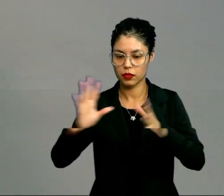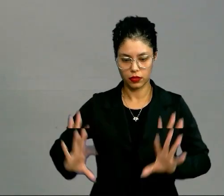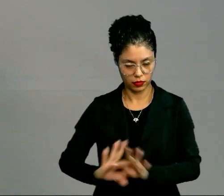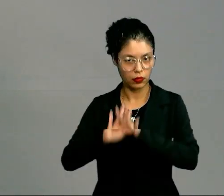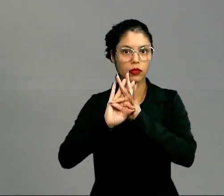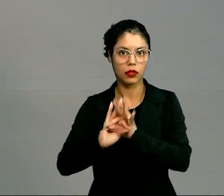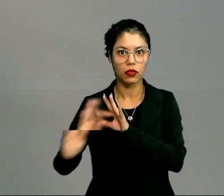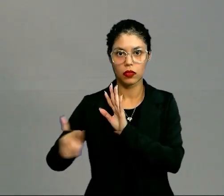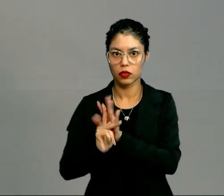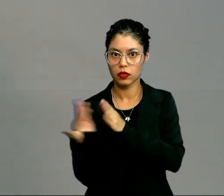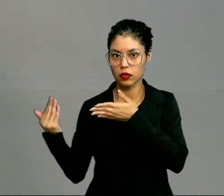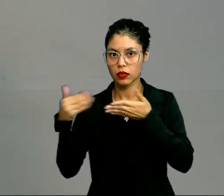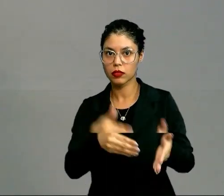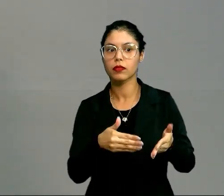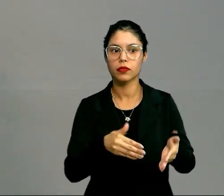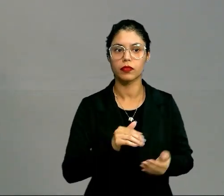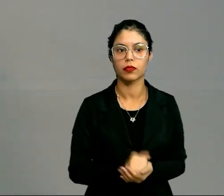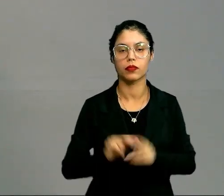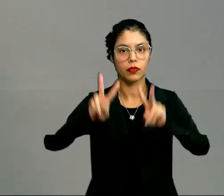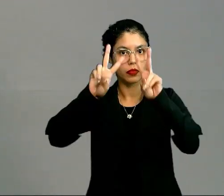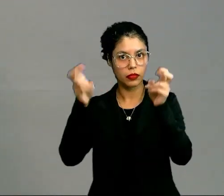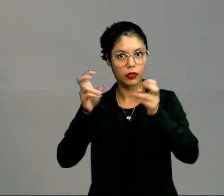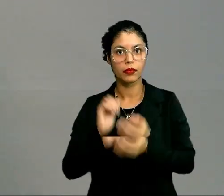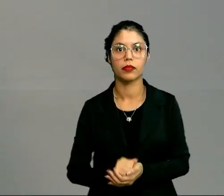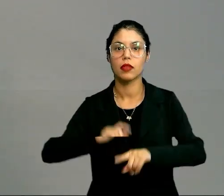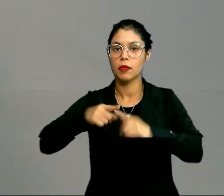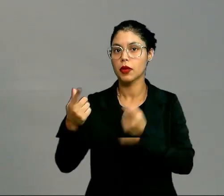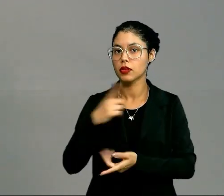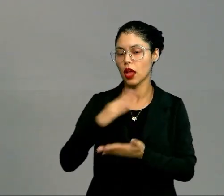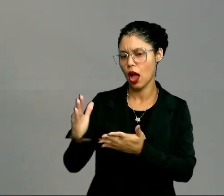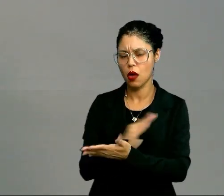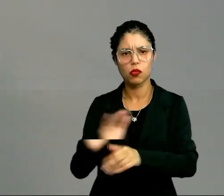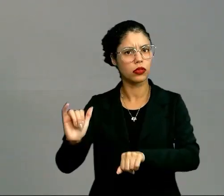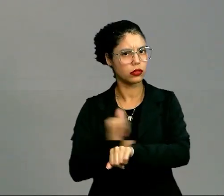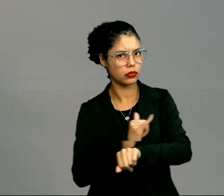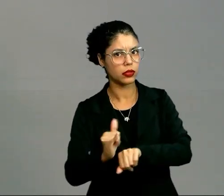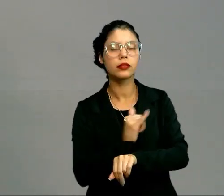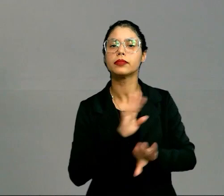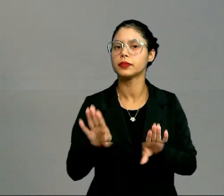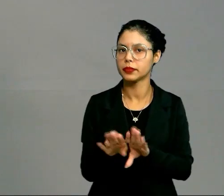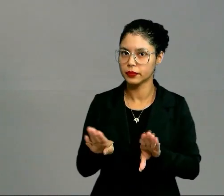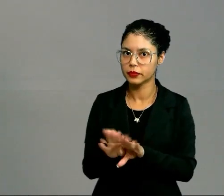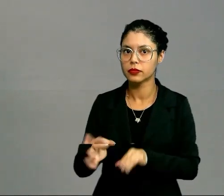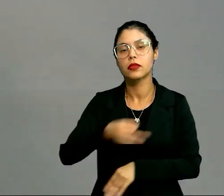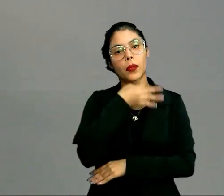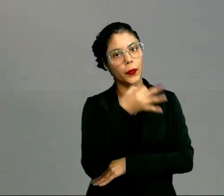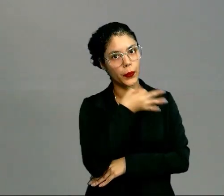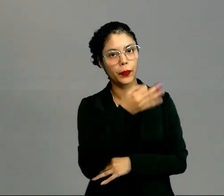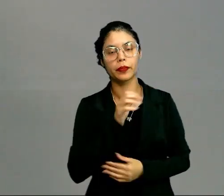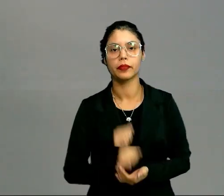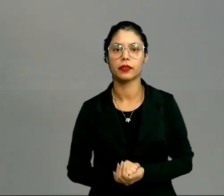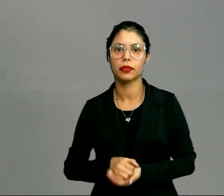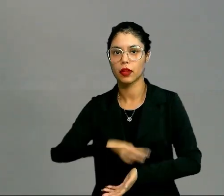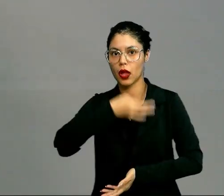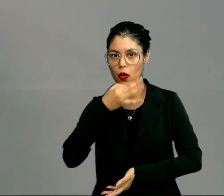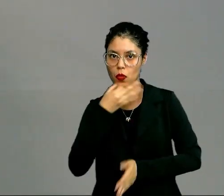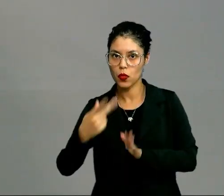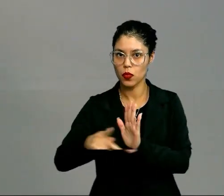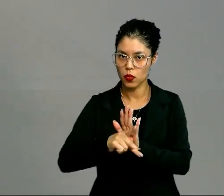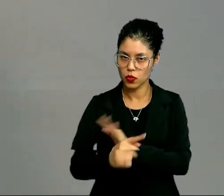relacionada a determinado assunto. Mas existem algumas estratégias argumentativas. Existe a